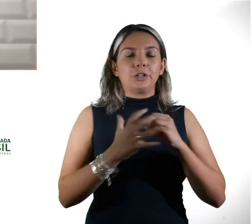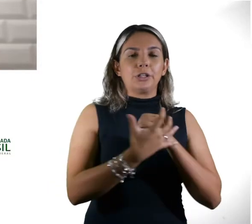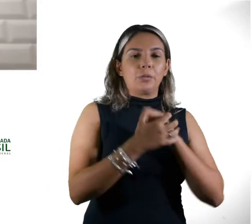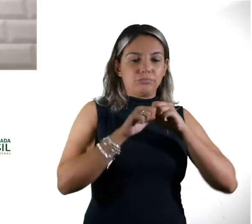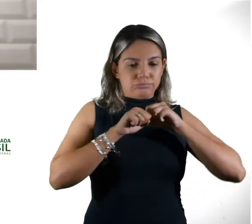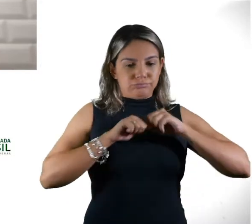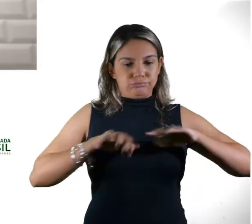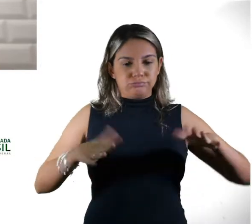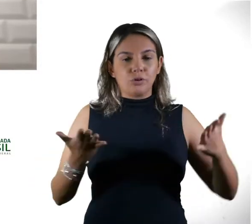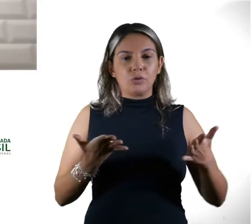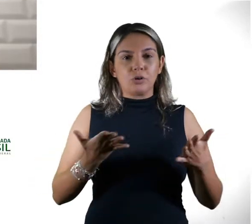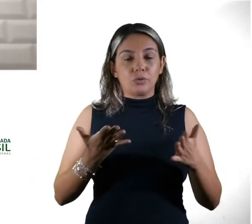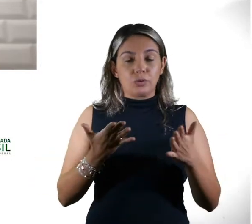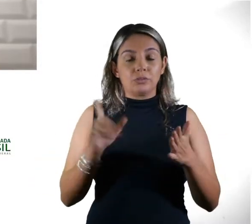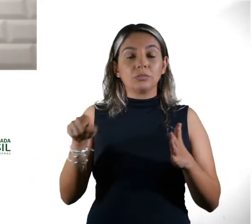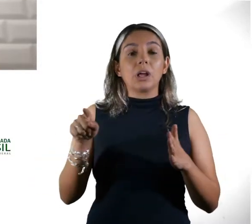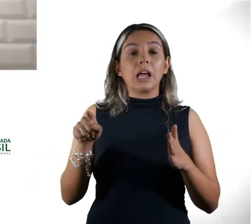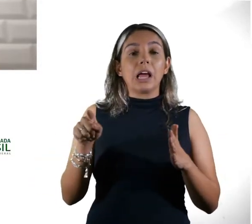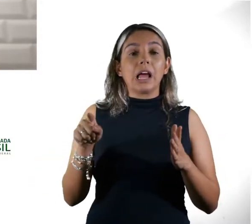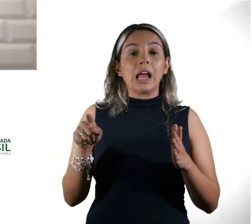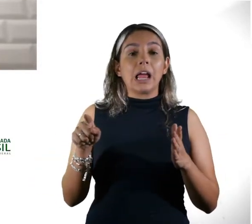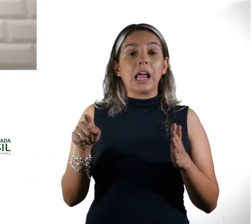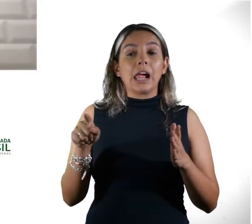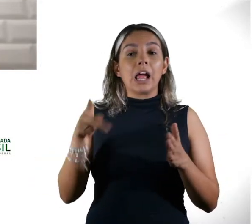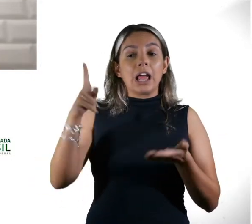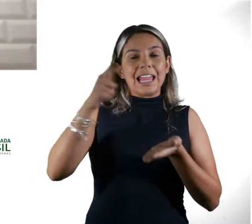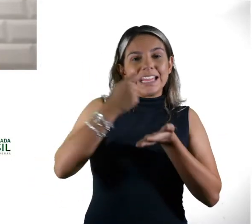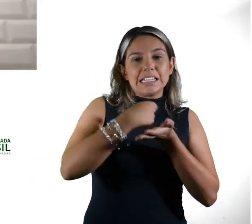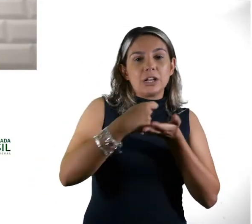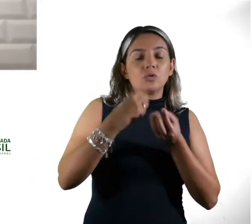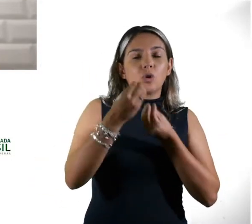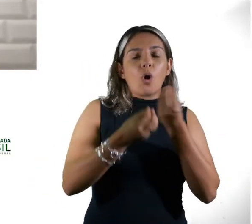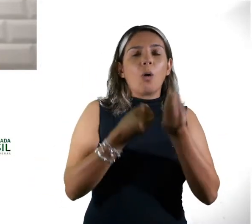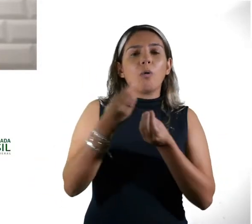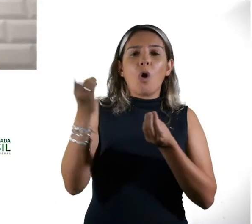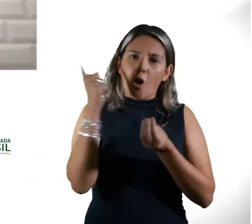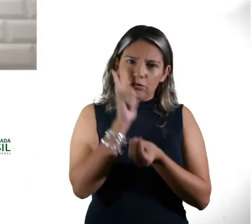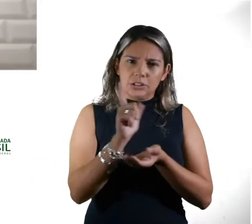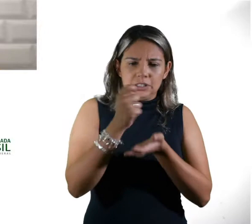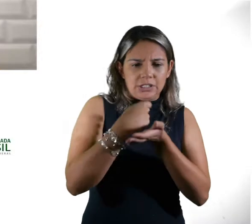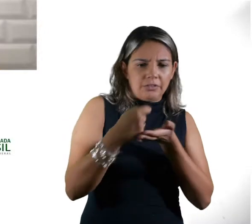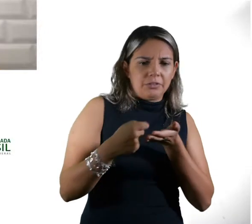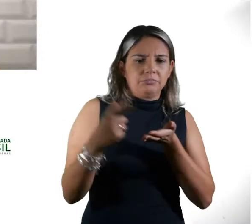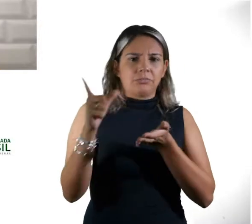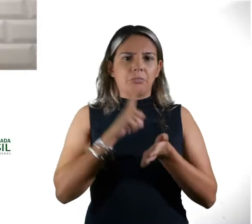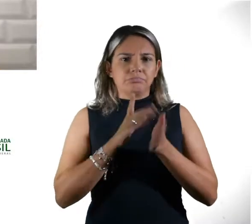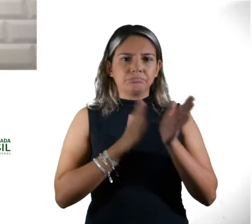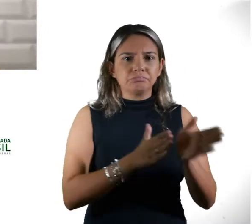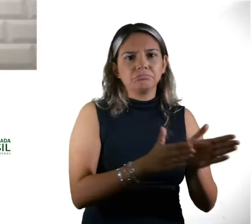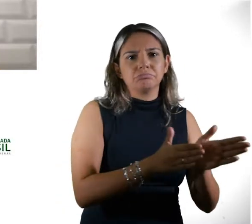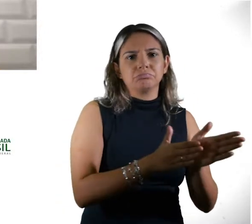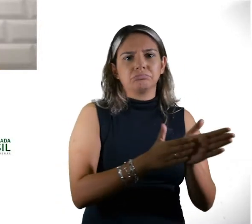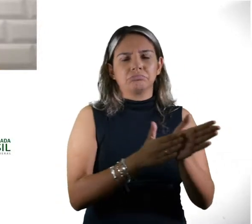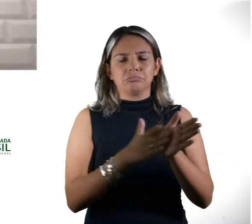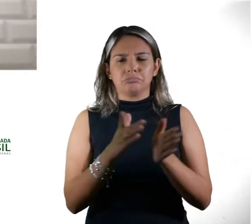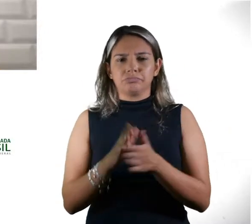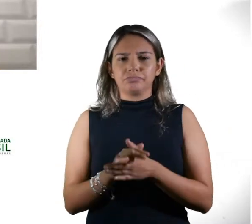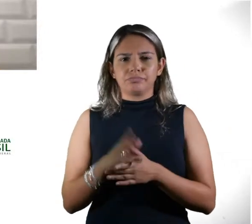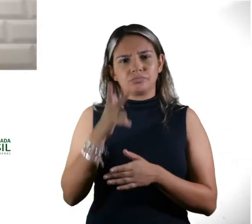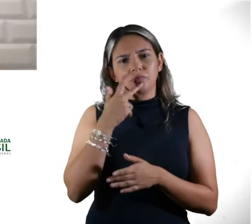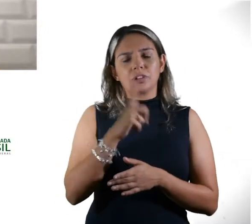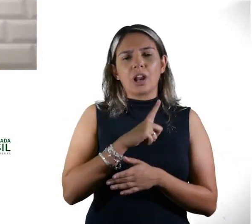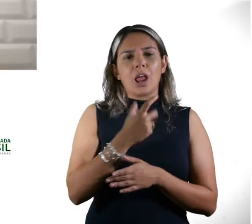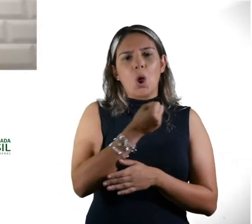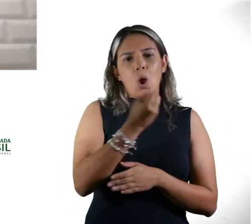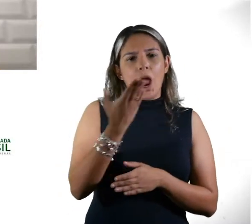pandemia agora, com respeito à sua escritura? Você tem conseguido manter disciplina? Eu tenho amigos que